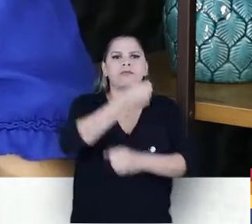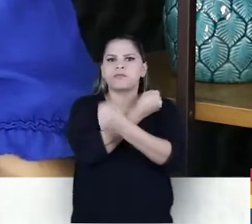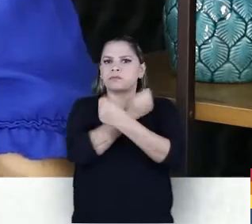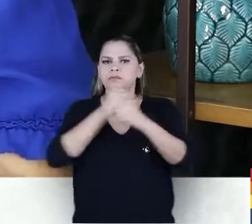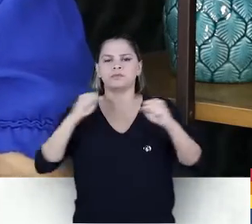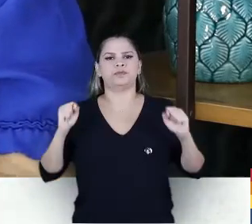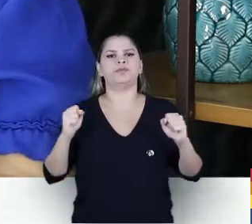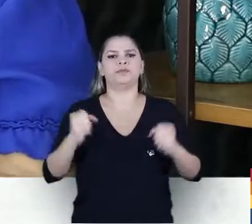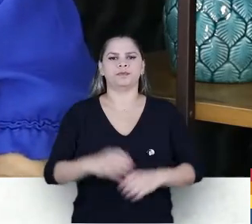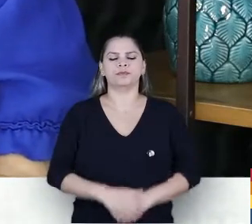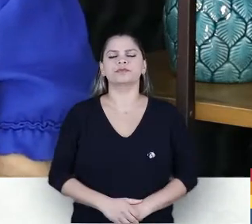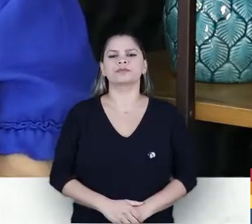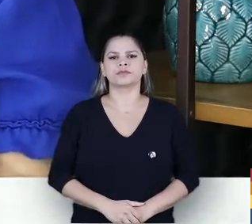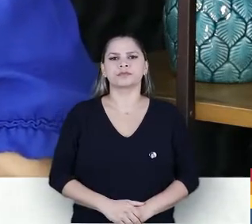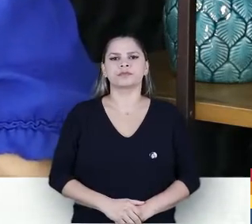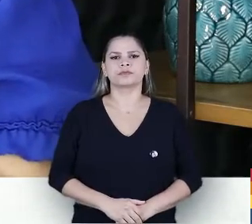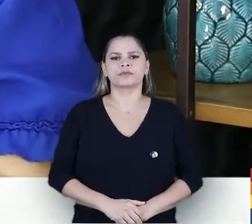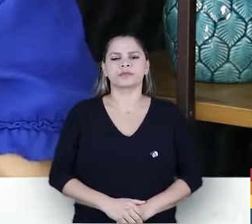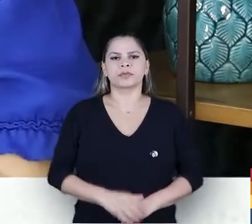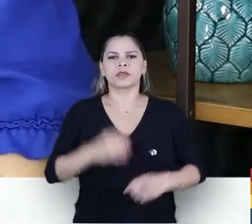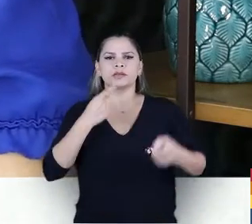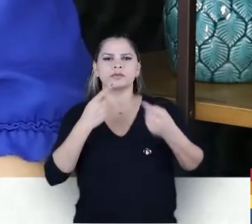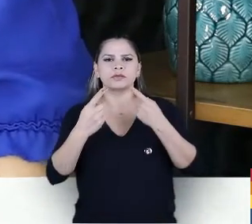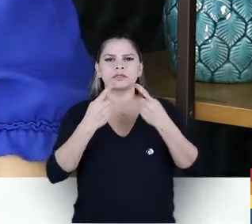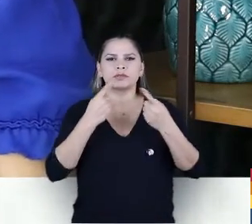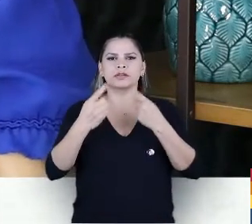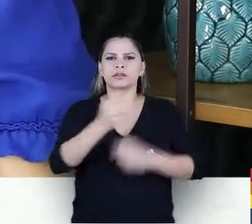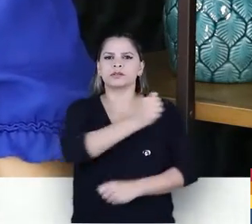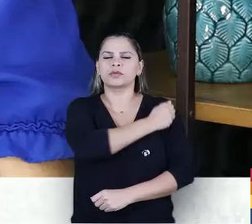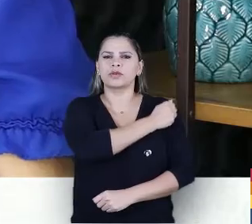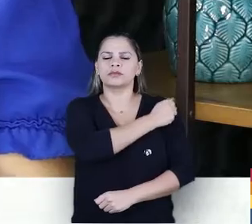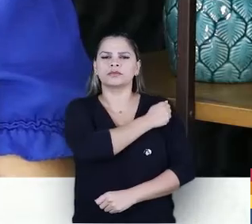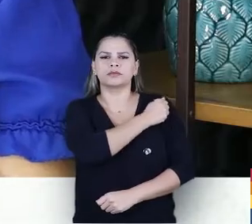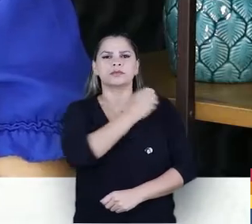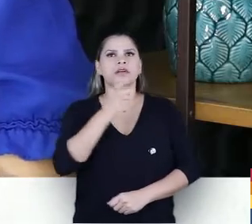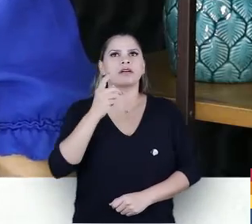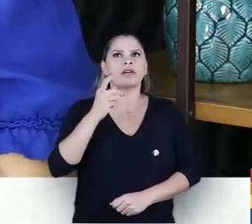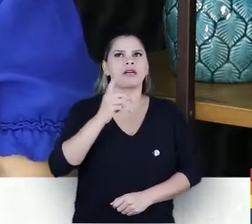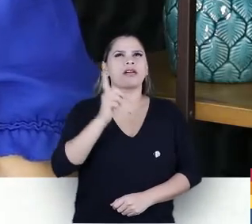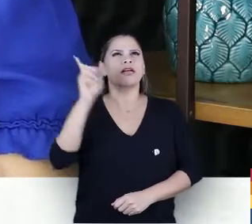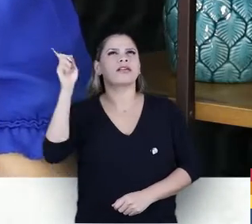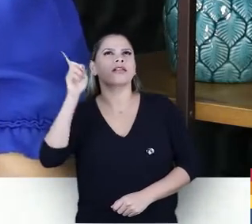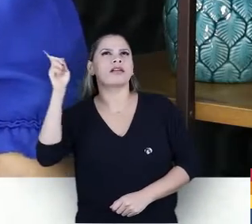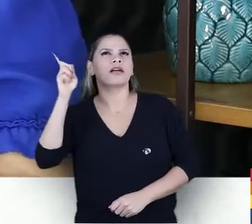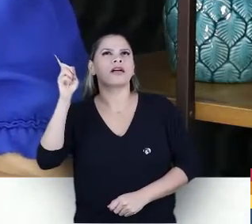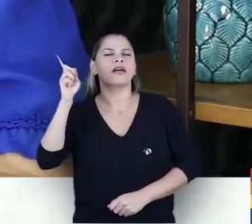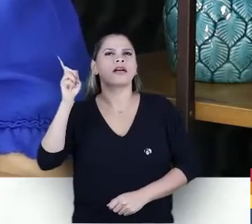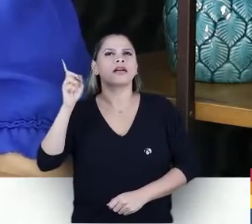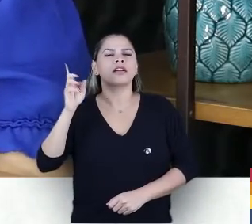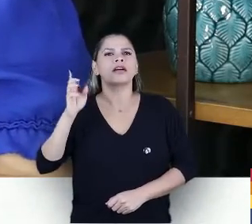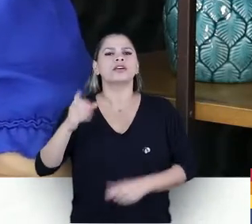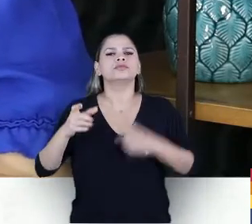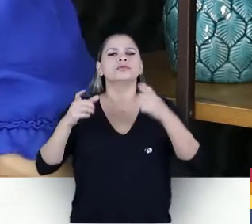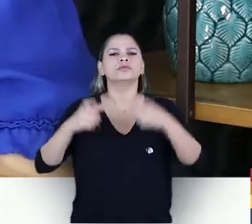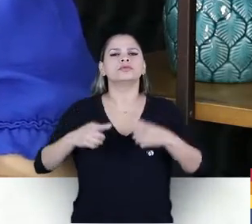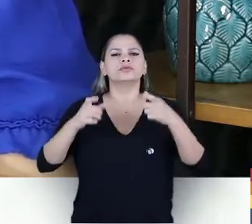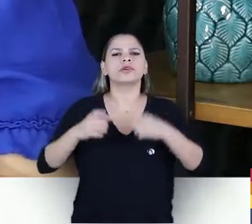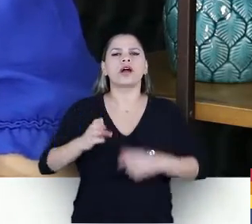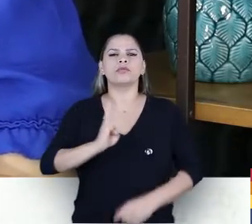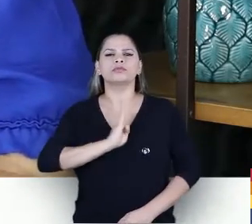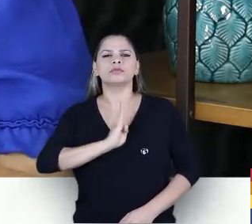para São Luís, visitar o Museu do Reggae, fica um pouquinho mais complicado. Mas a gente, como eu